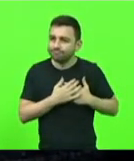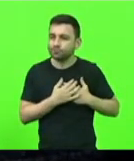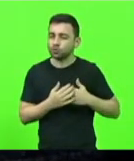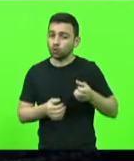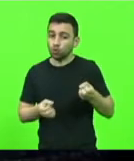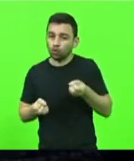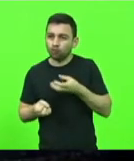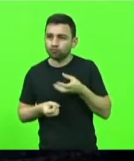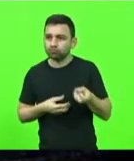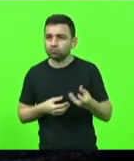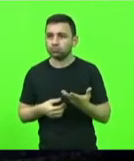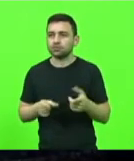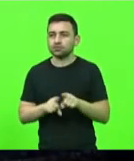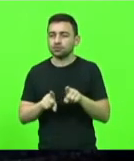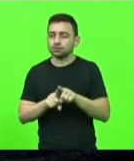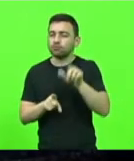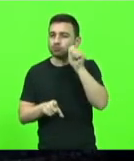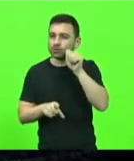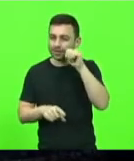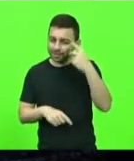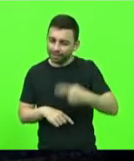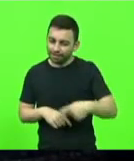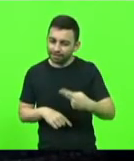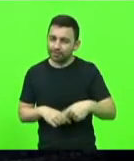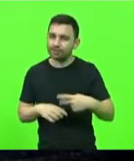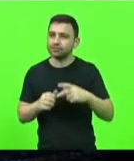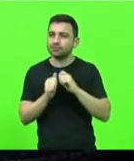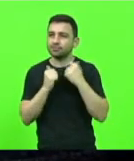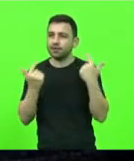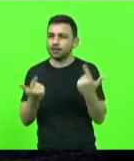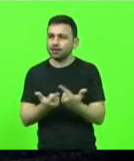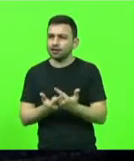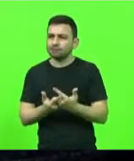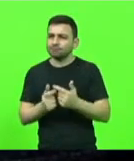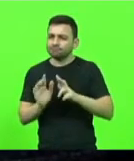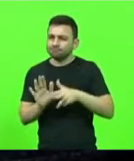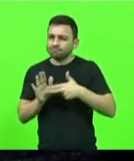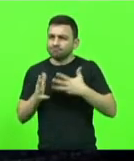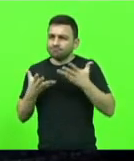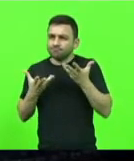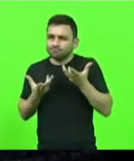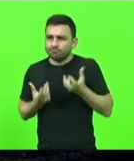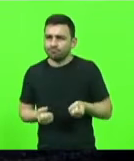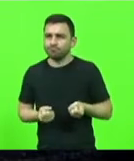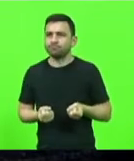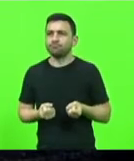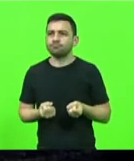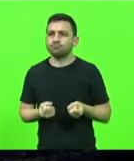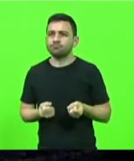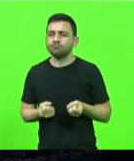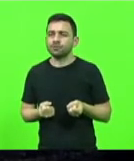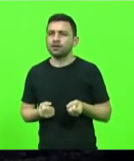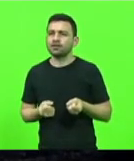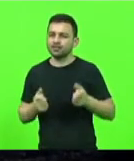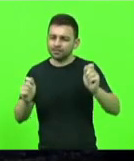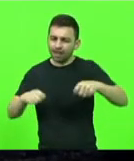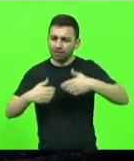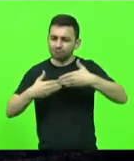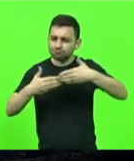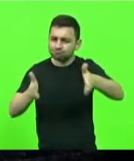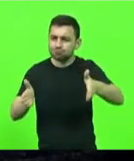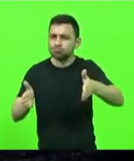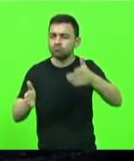e as mulheres desta casa mulheres que elas sumiram e seus mandatos abrem caminhos para mais mulheres